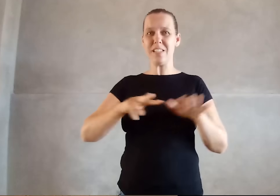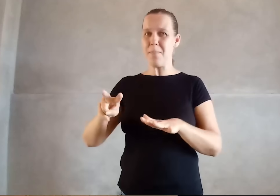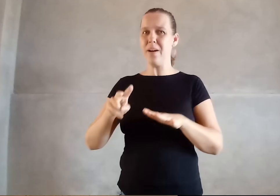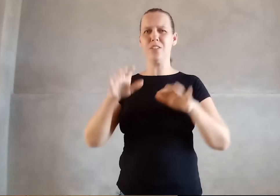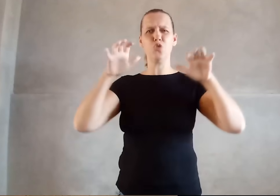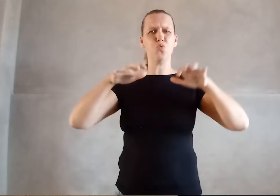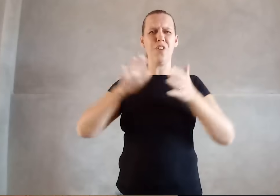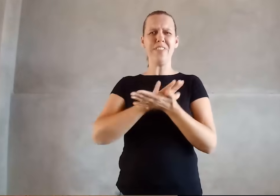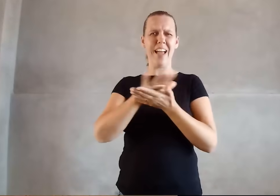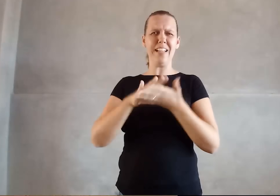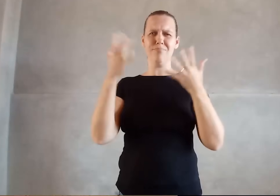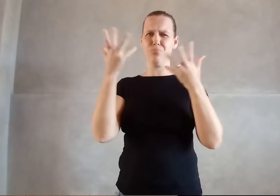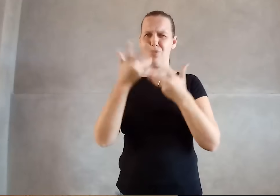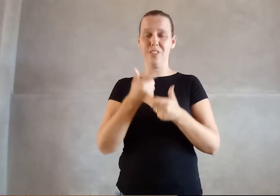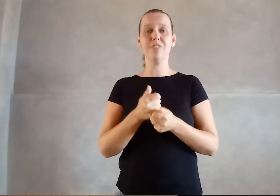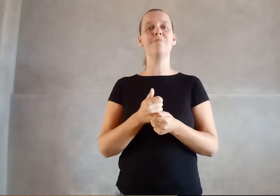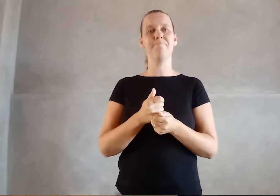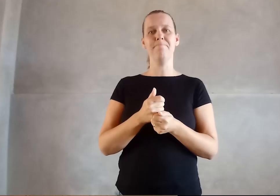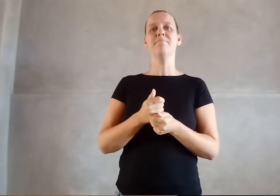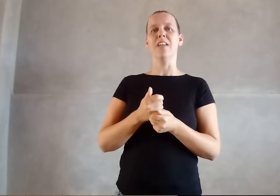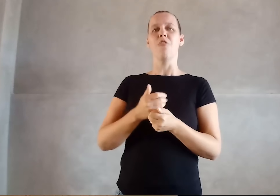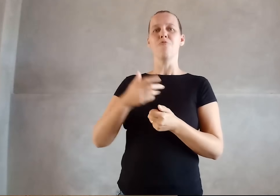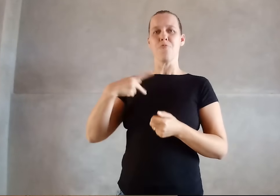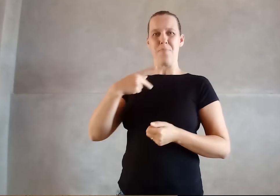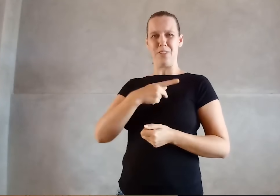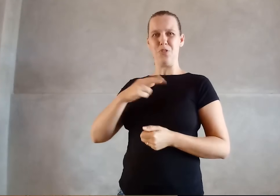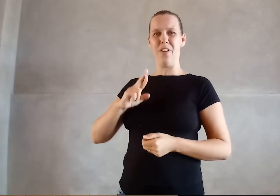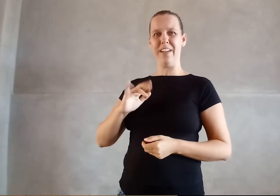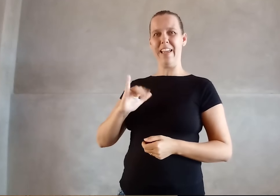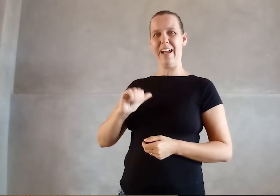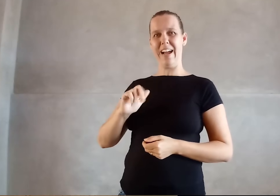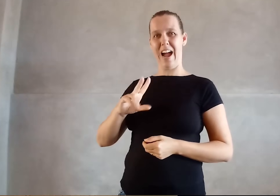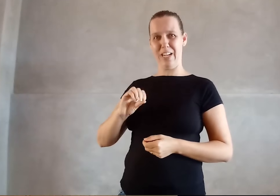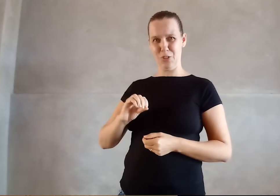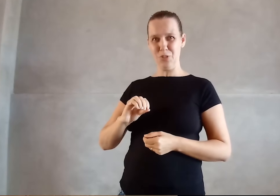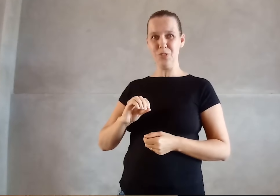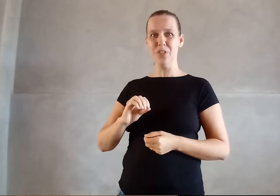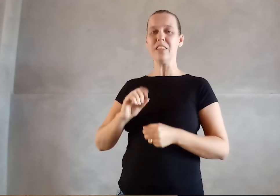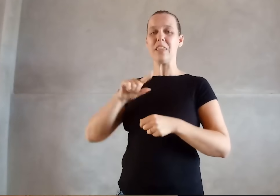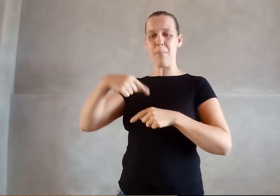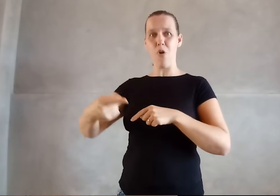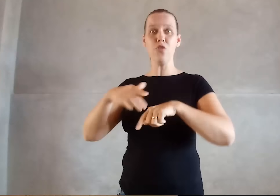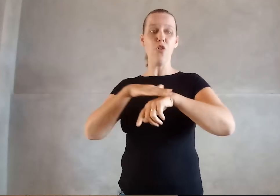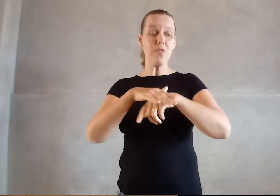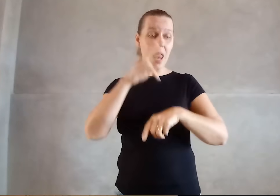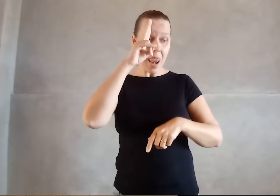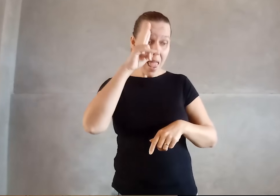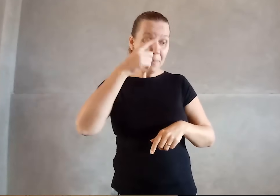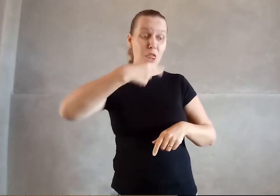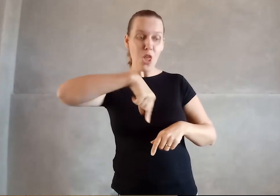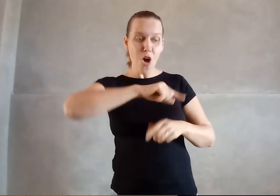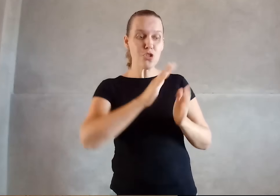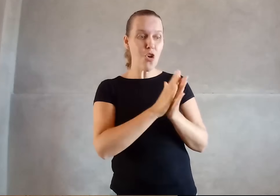Ricardo ele foi conversar com as crianças, lembrar que eles oraram, e o Ricardo fala que ele contou isso assim, falando como